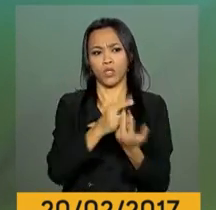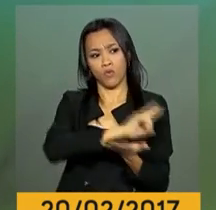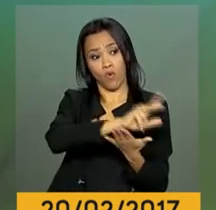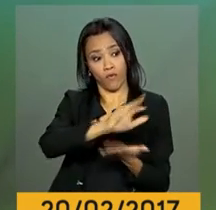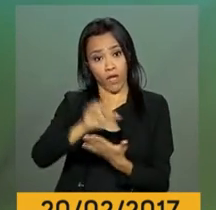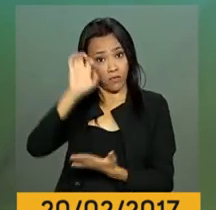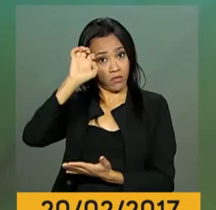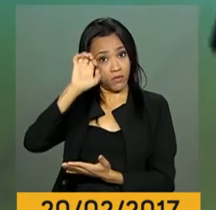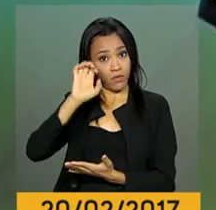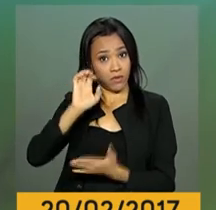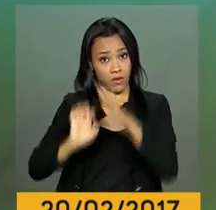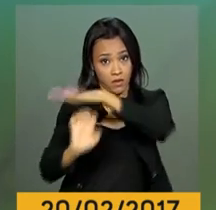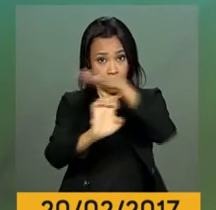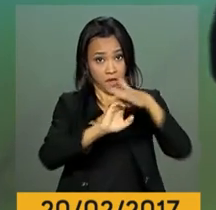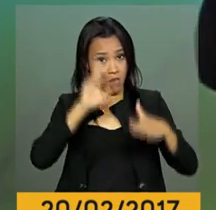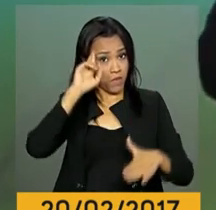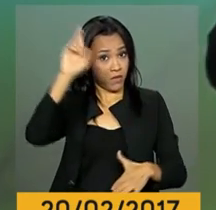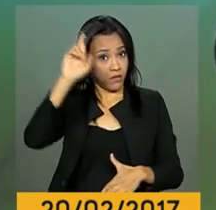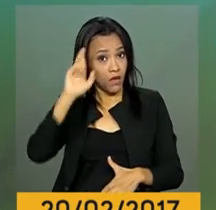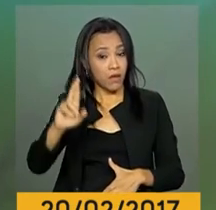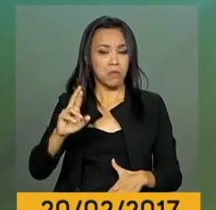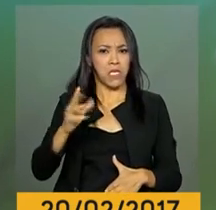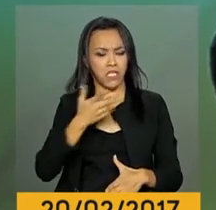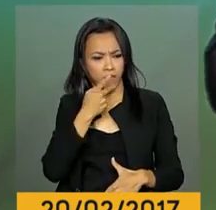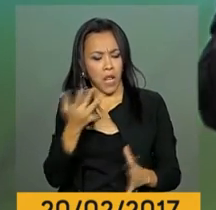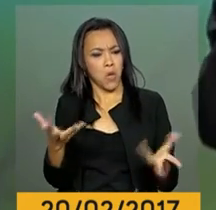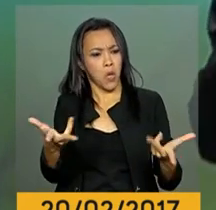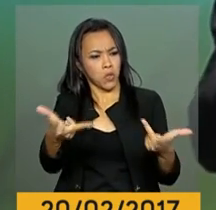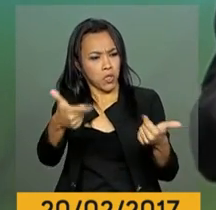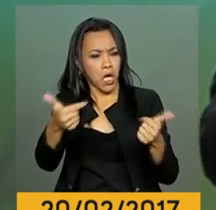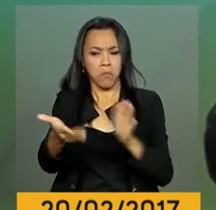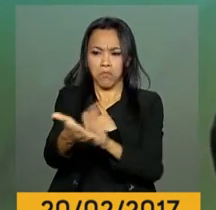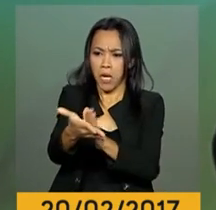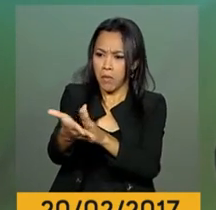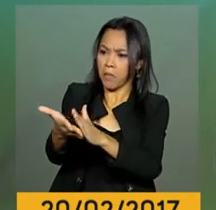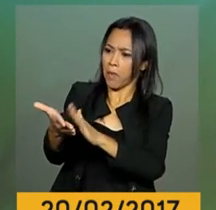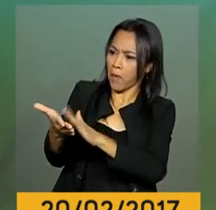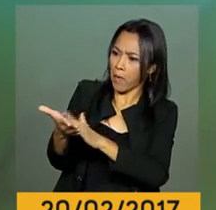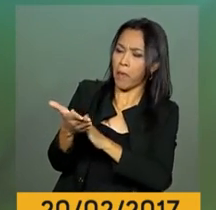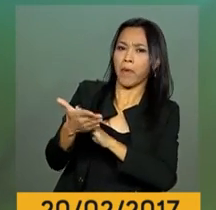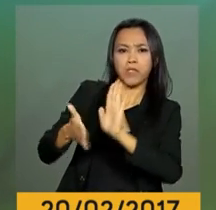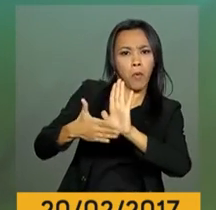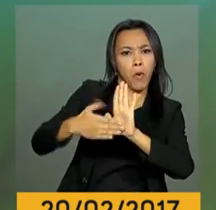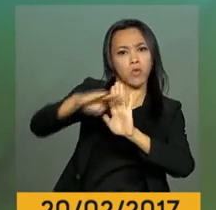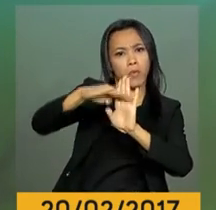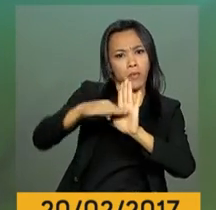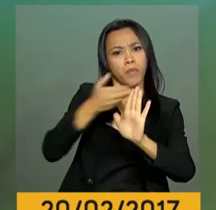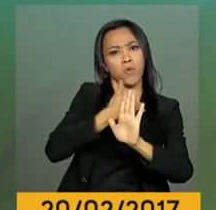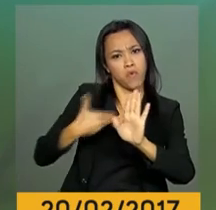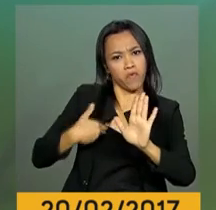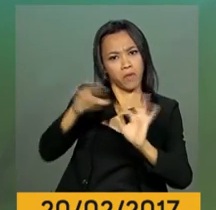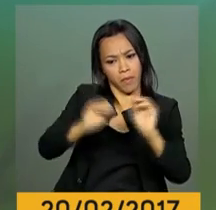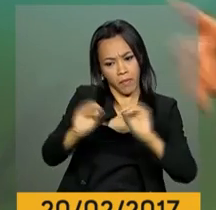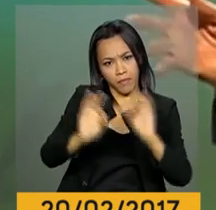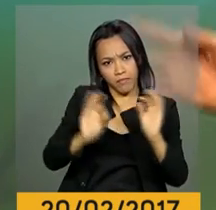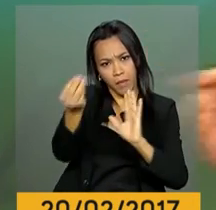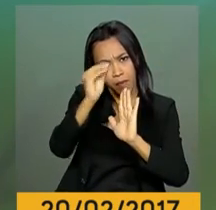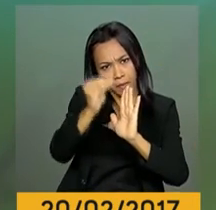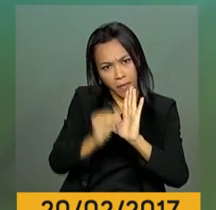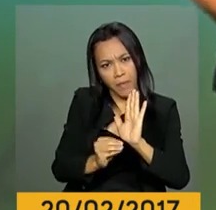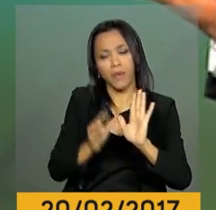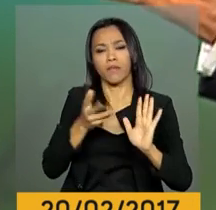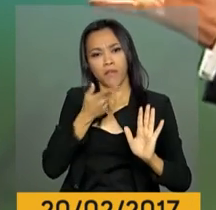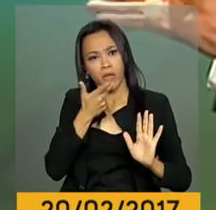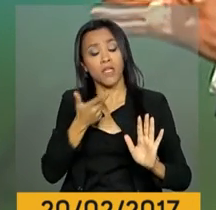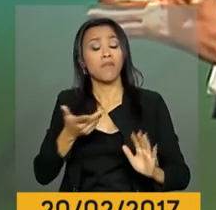Paulo e sobre elogiarem as medidas que estão sendo tomadas, etc., né? Mas diziam, olha, isso vai muito